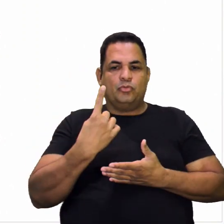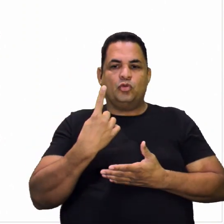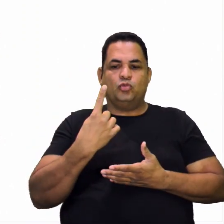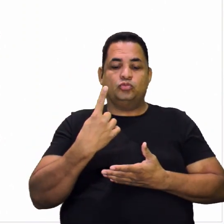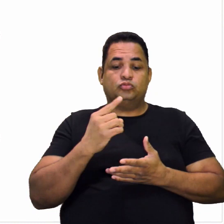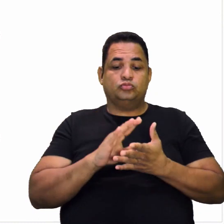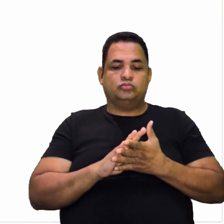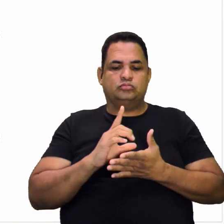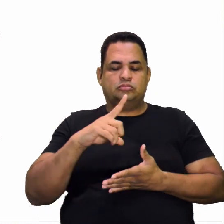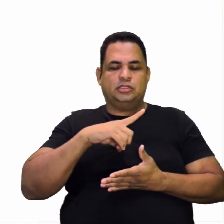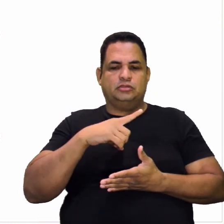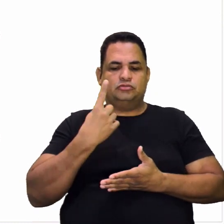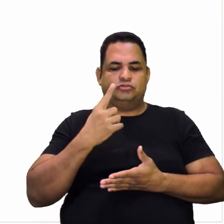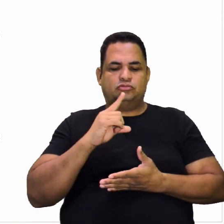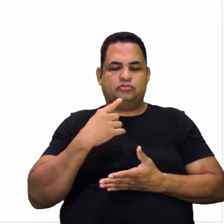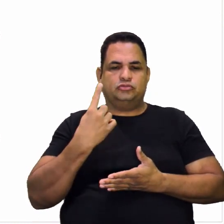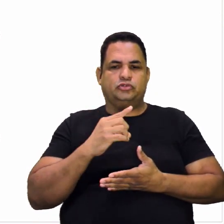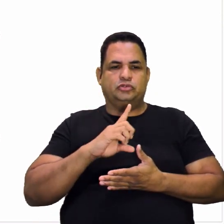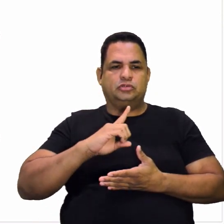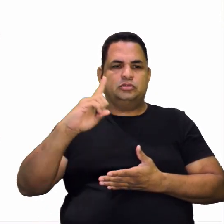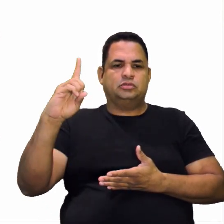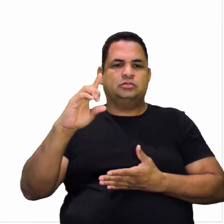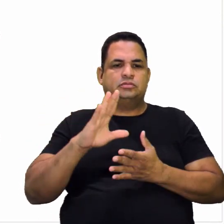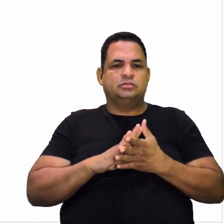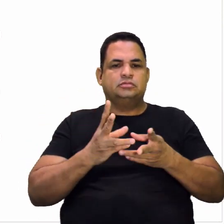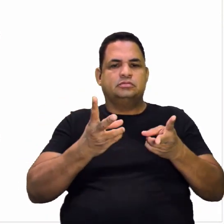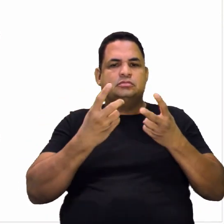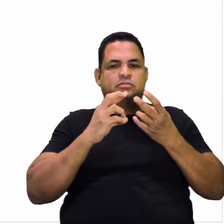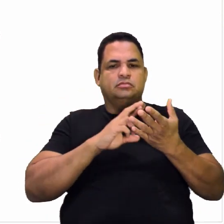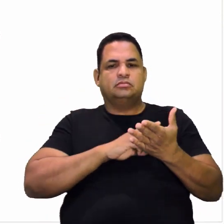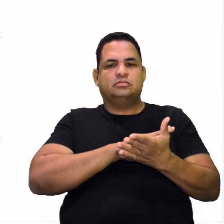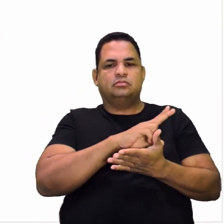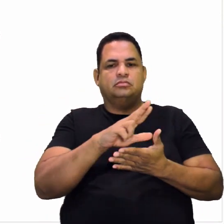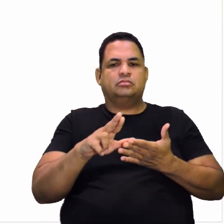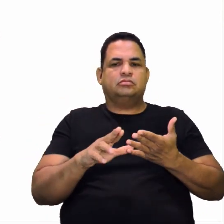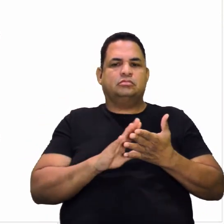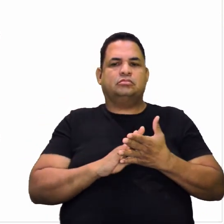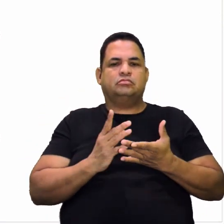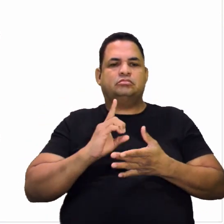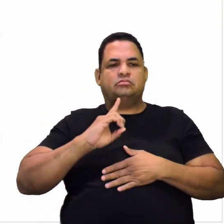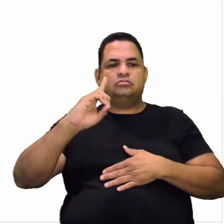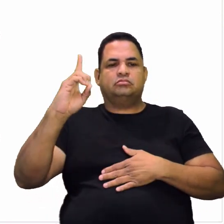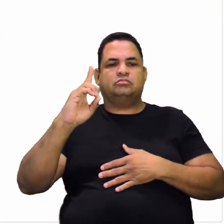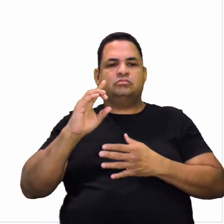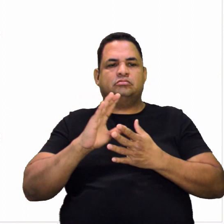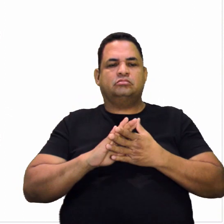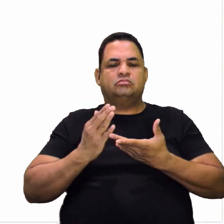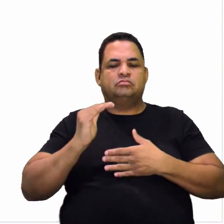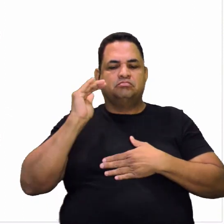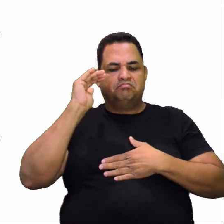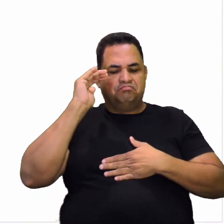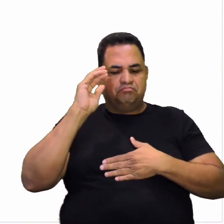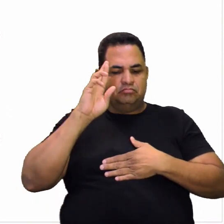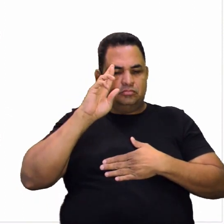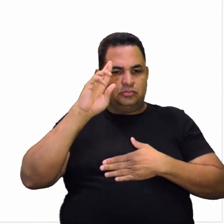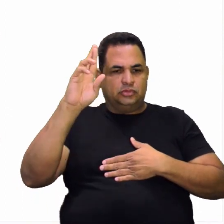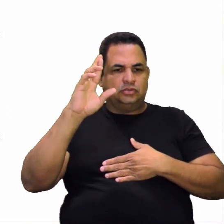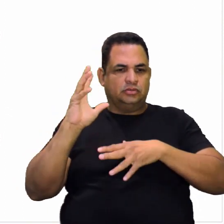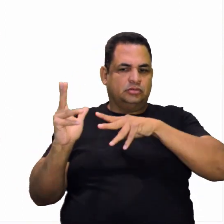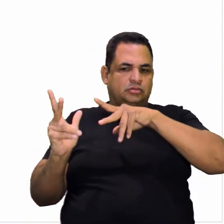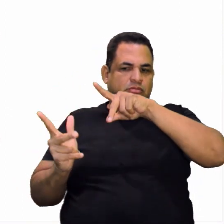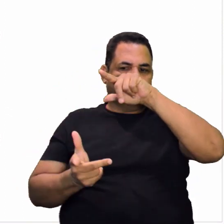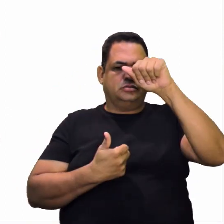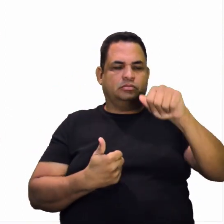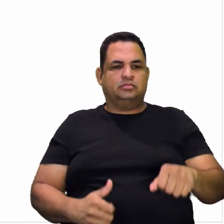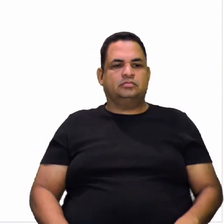monoteísta, pois há uma percepção de diversas divindades no comando do universo.